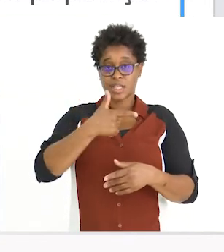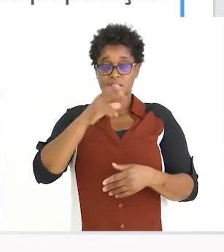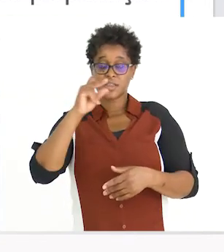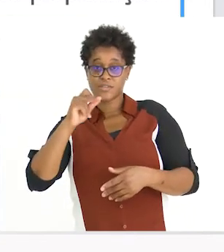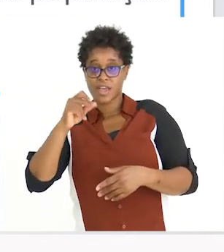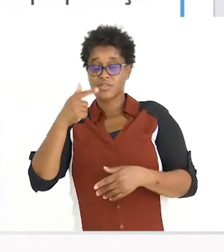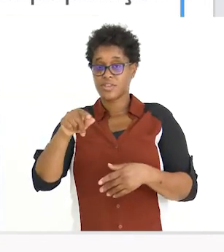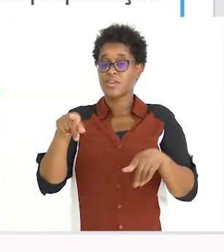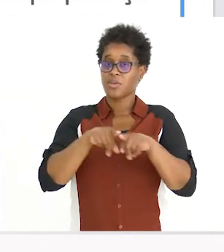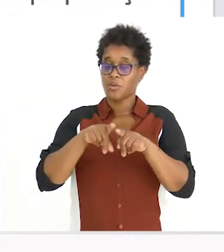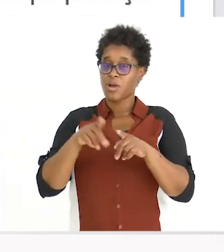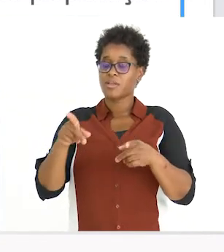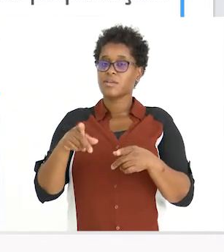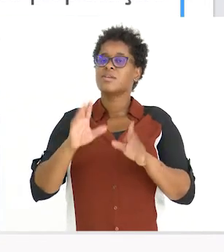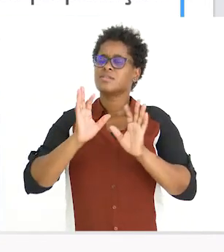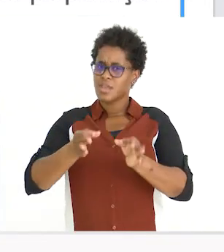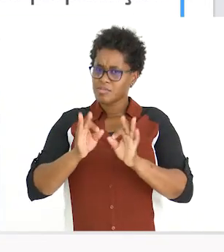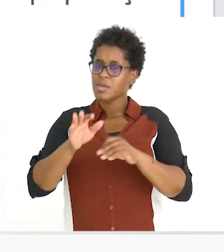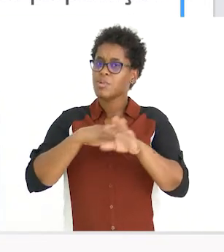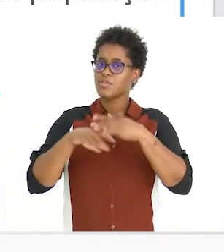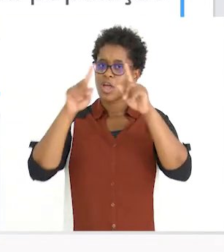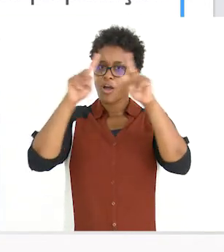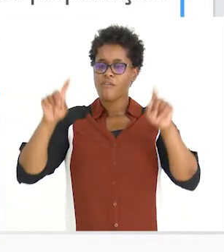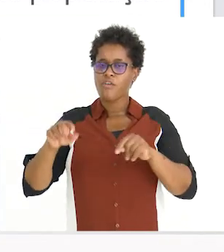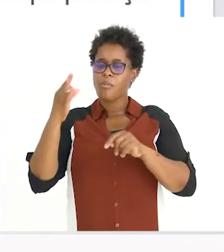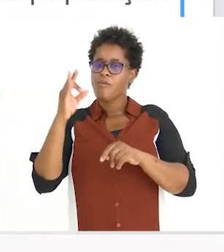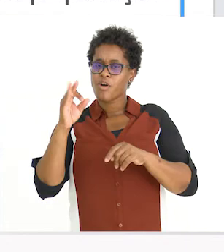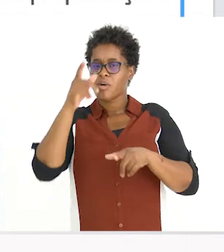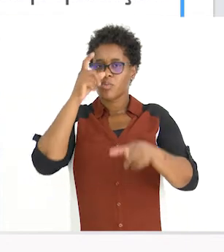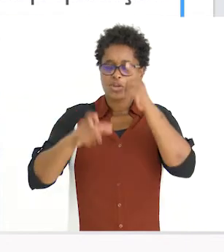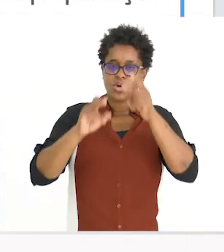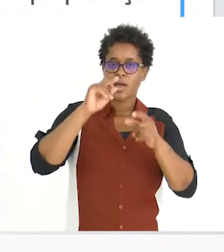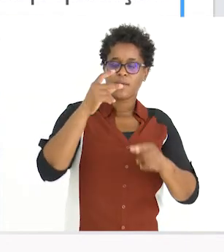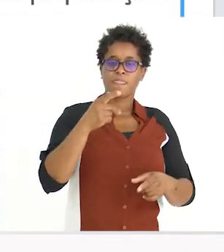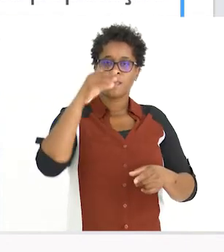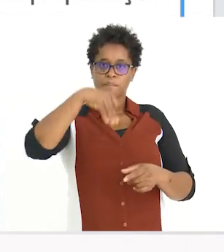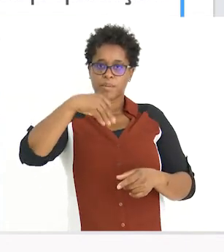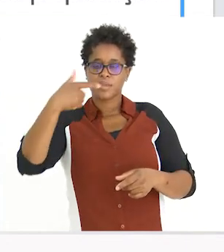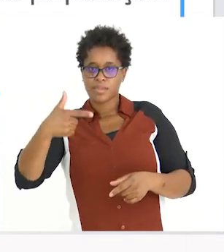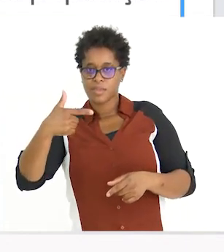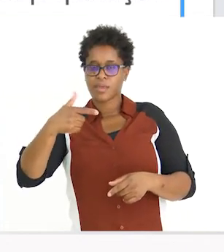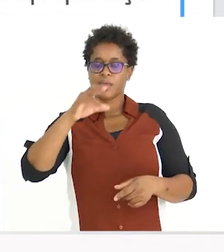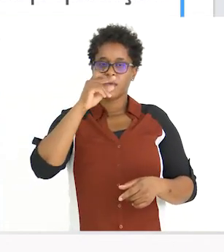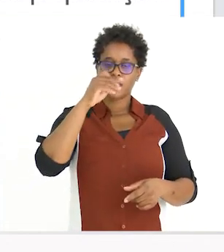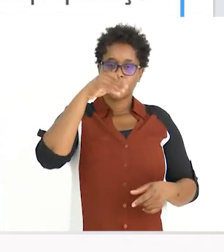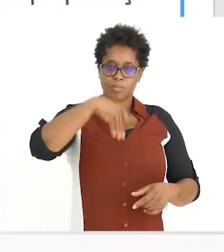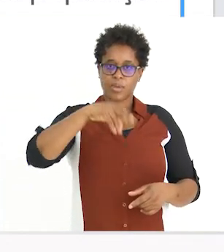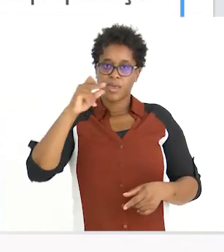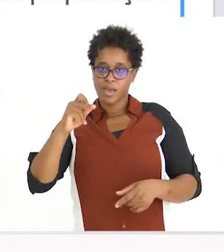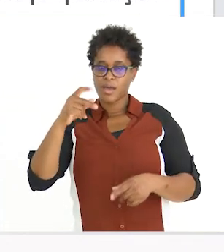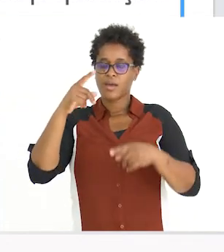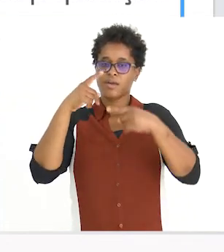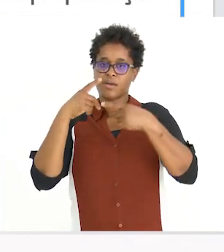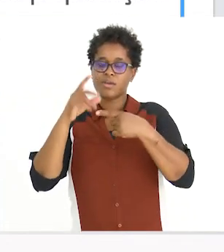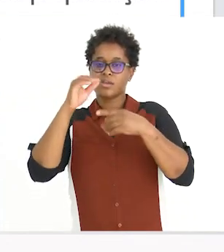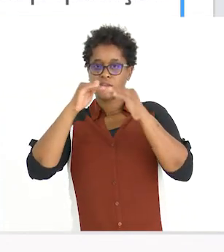vocês têm sempre que colocar a fórmula, é a população ativa sobre a população total vezes 100. A população